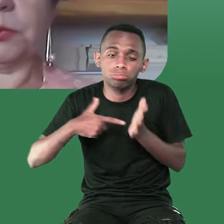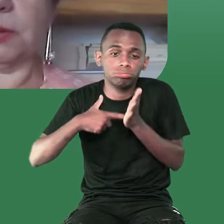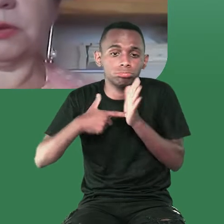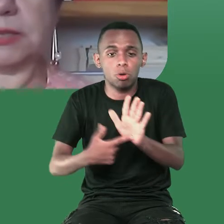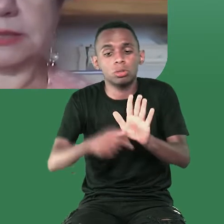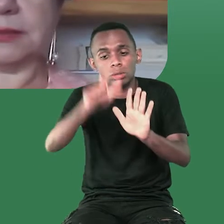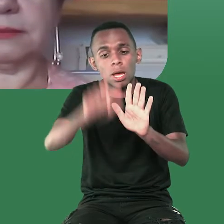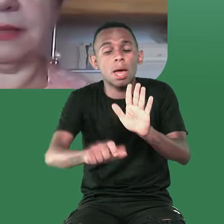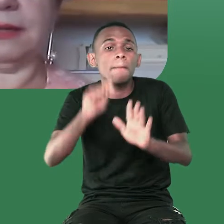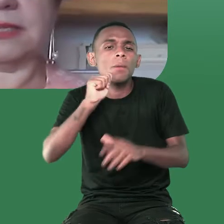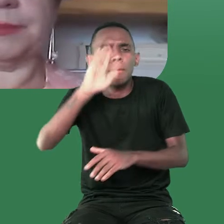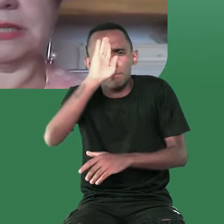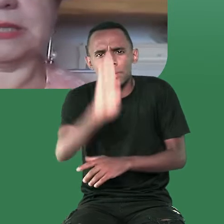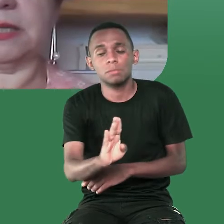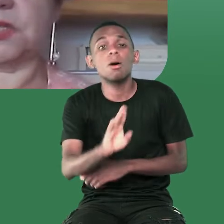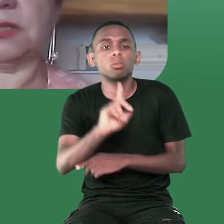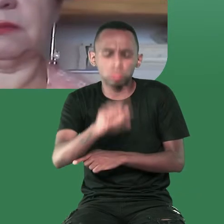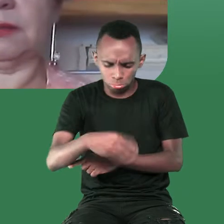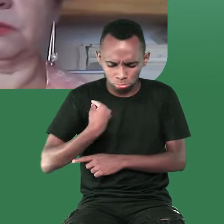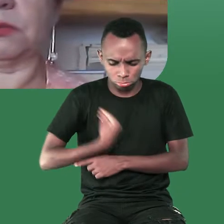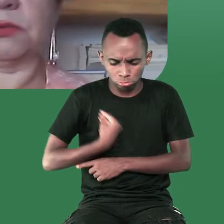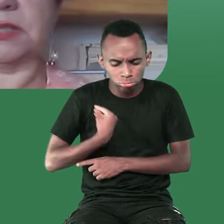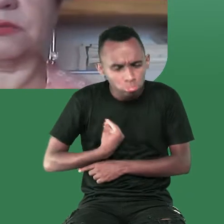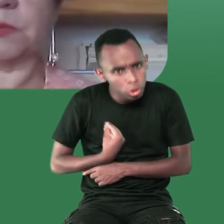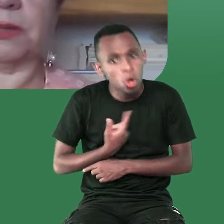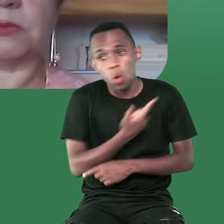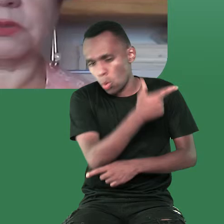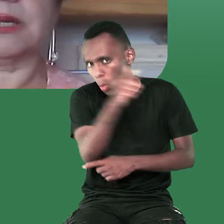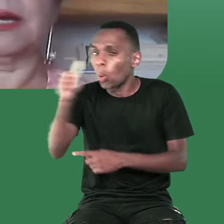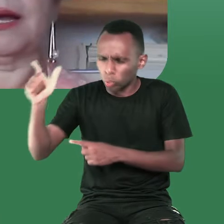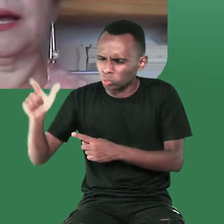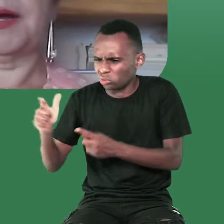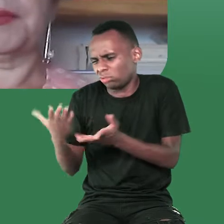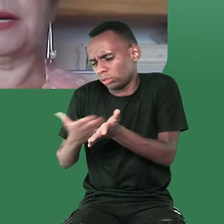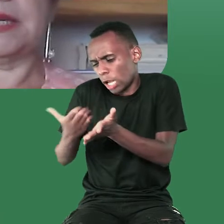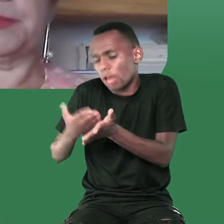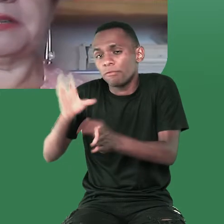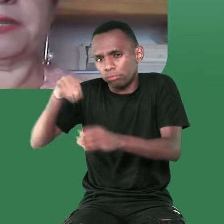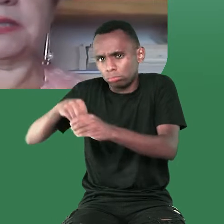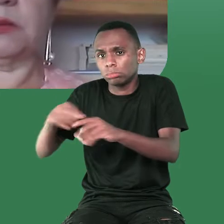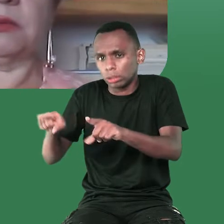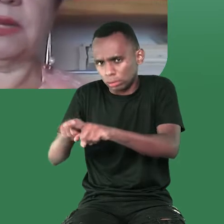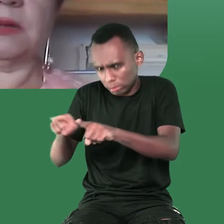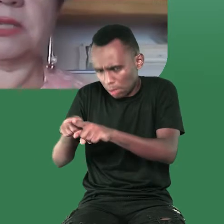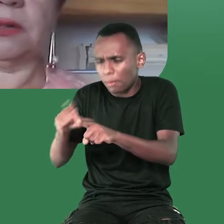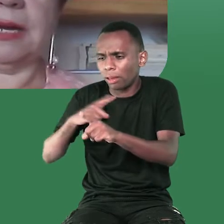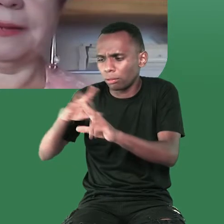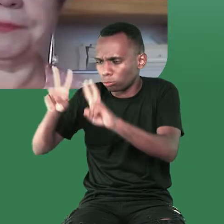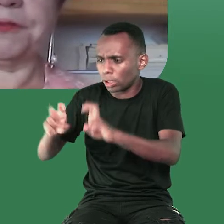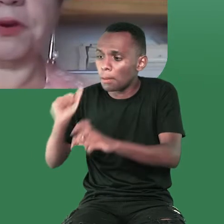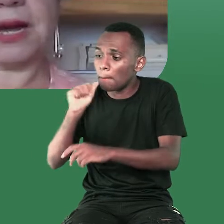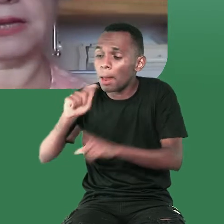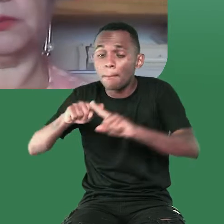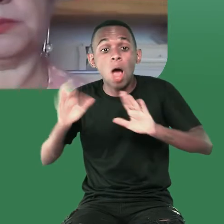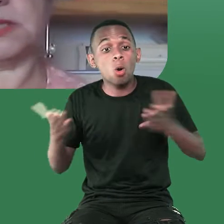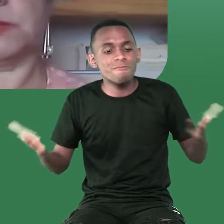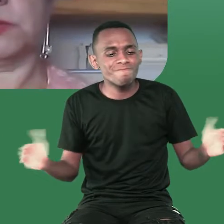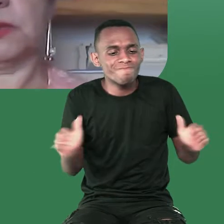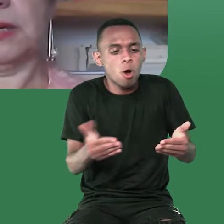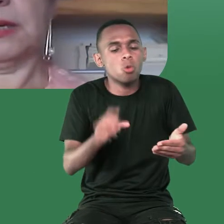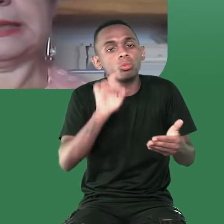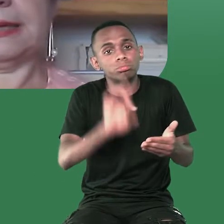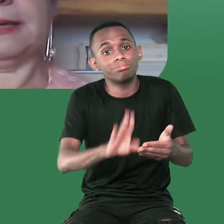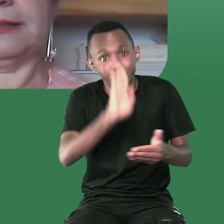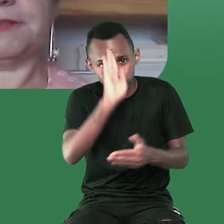como protagonista, né? Ela está presente em outros livros meus, mas é a primeira vez que eu tenho esse olhar focado